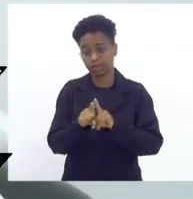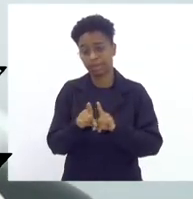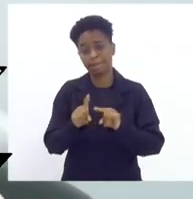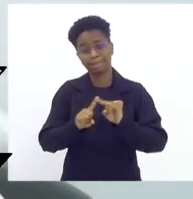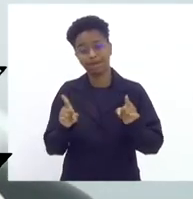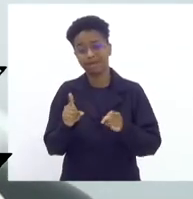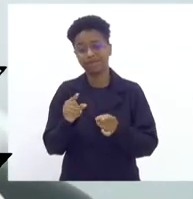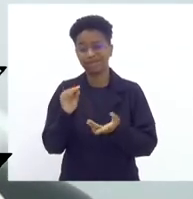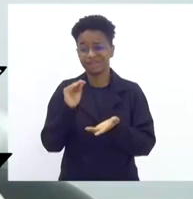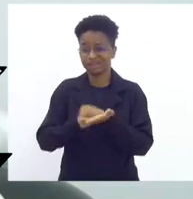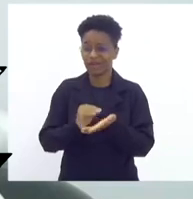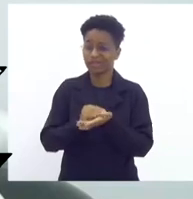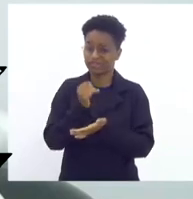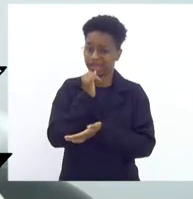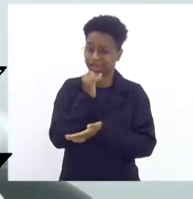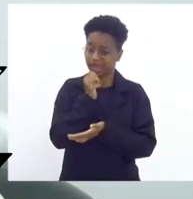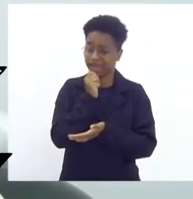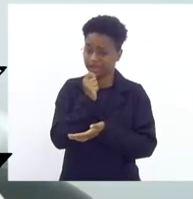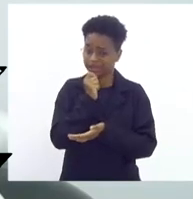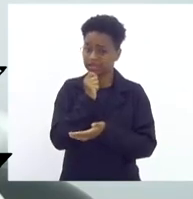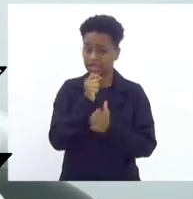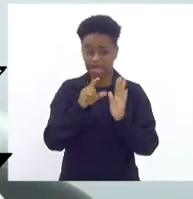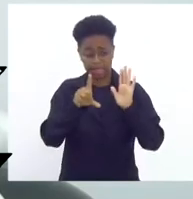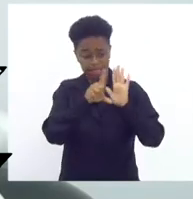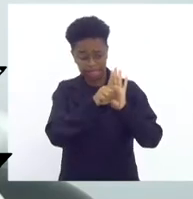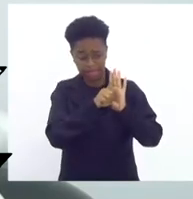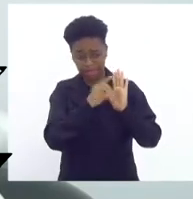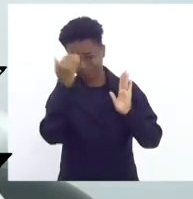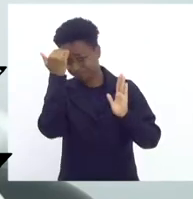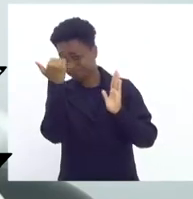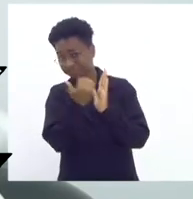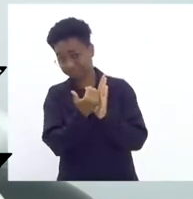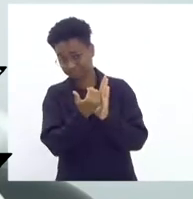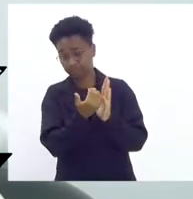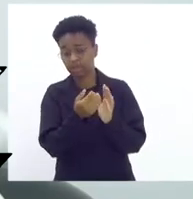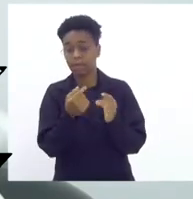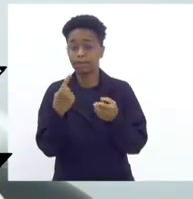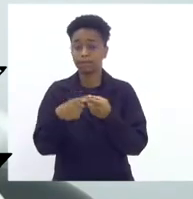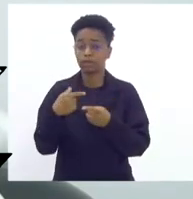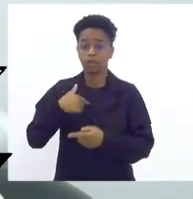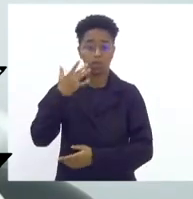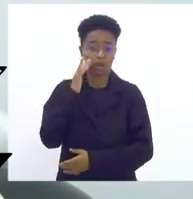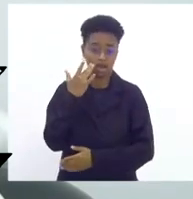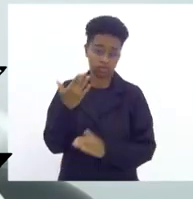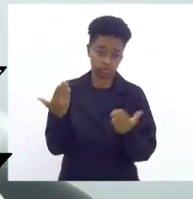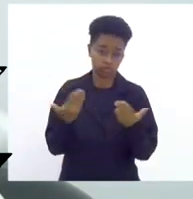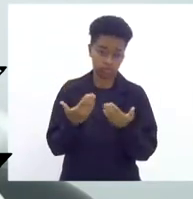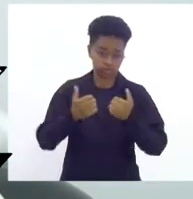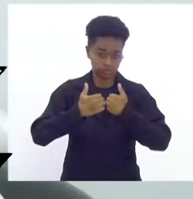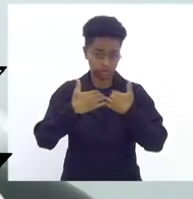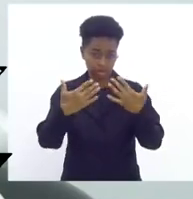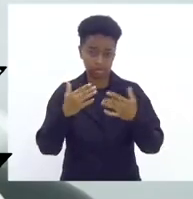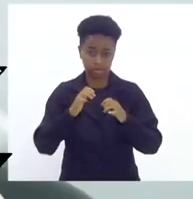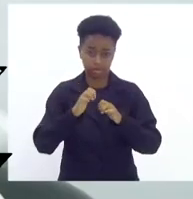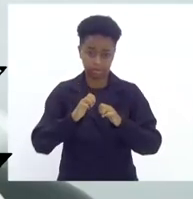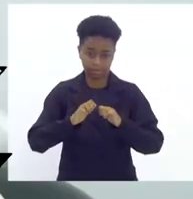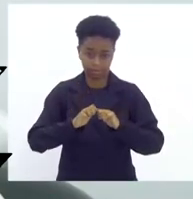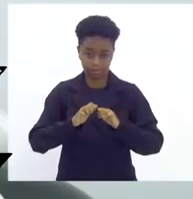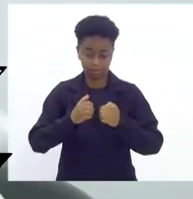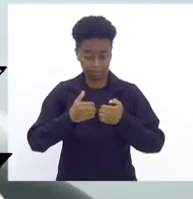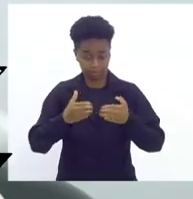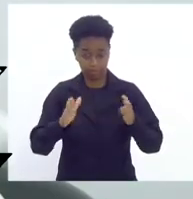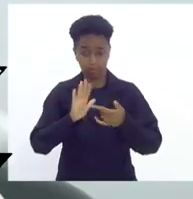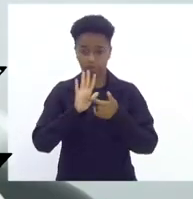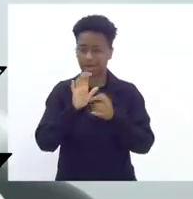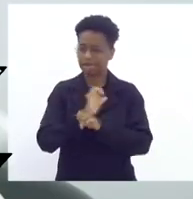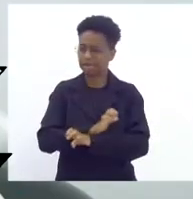gigante entre a normativa e a prática eu acho que essa audiência pública deixou de uma forma muito clara e